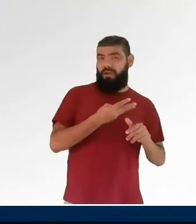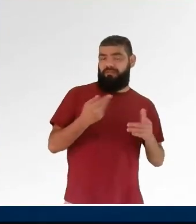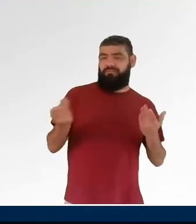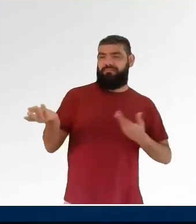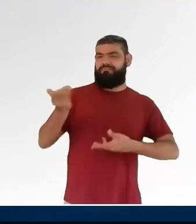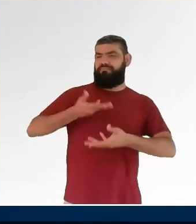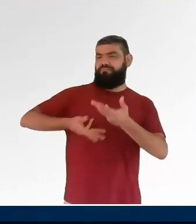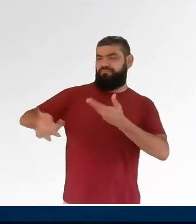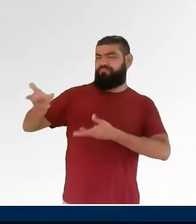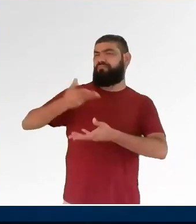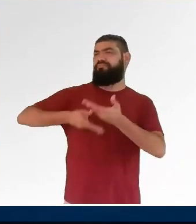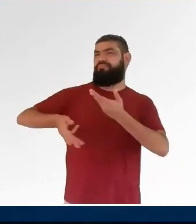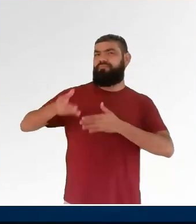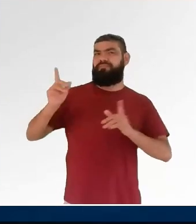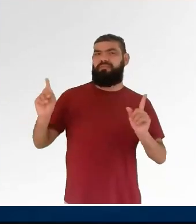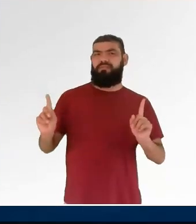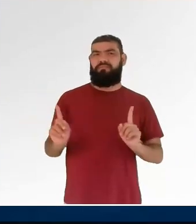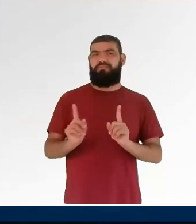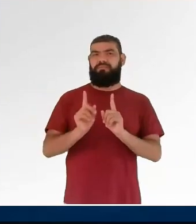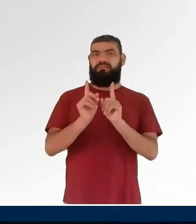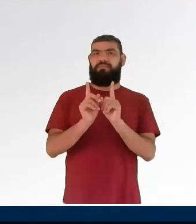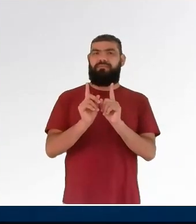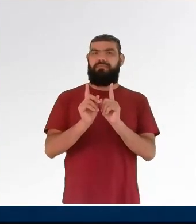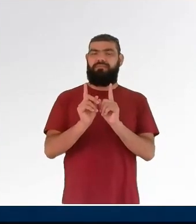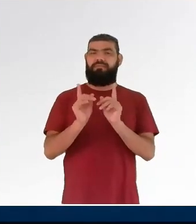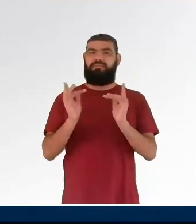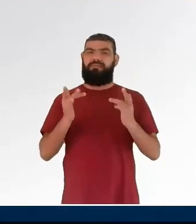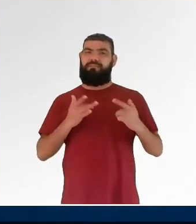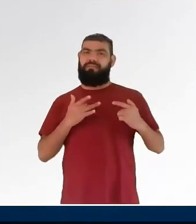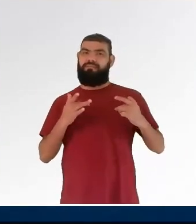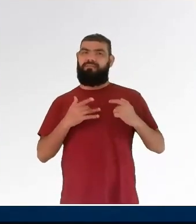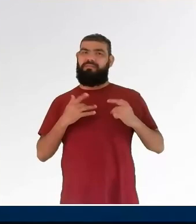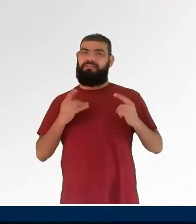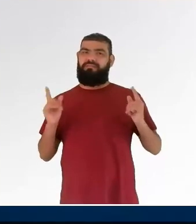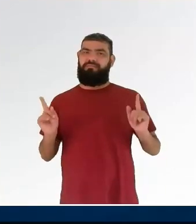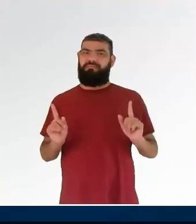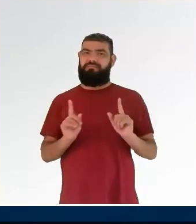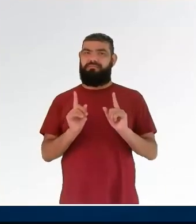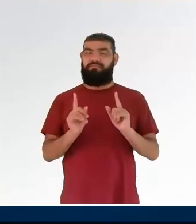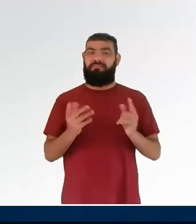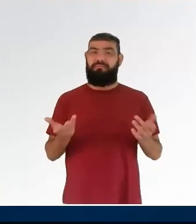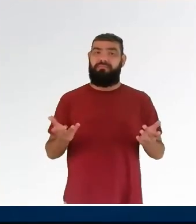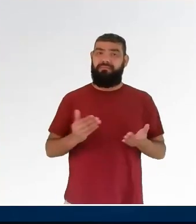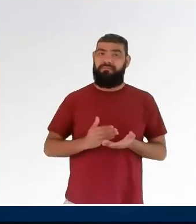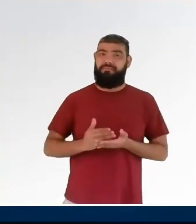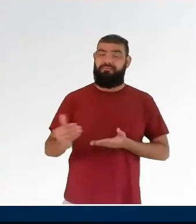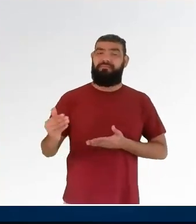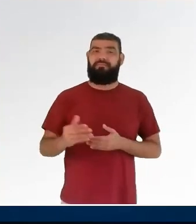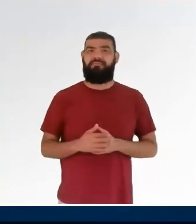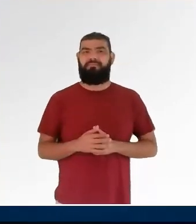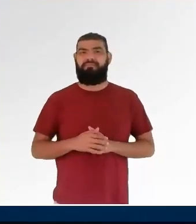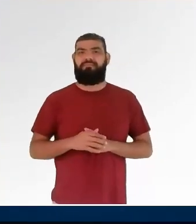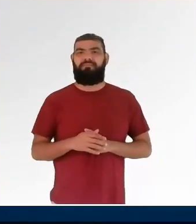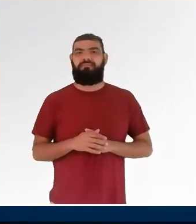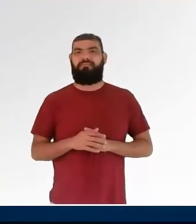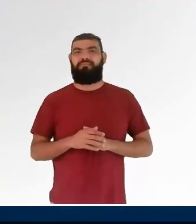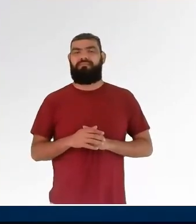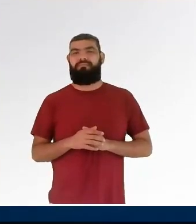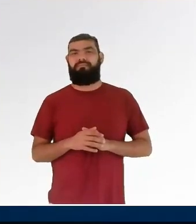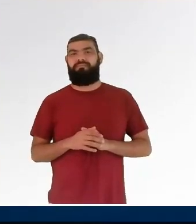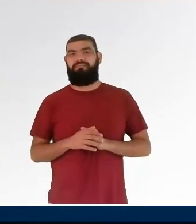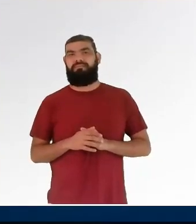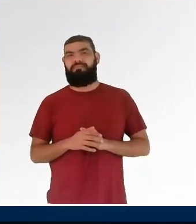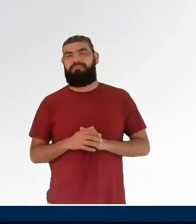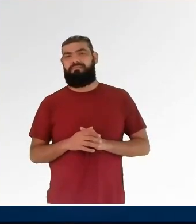eles se aproximam e acabam se apaixonando um pelo outro. E aí, eis o grande dilema e a grande ação do